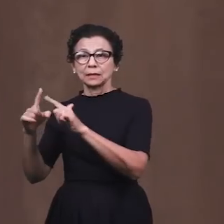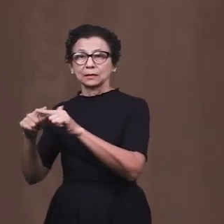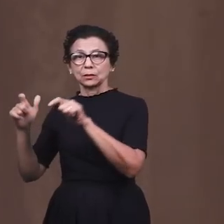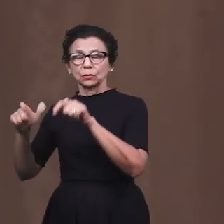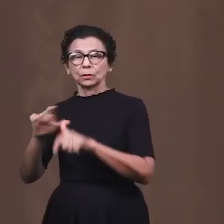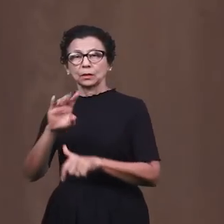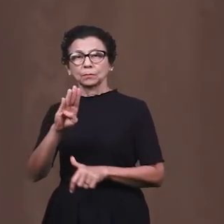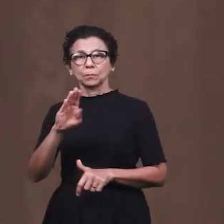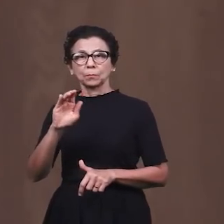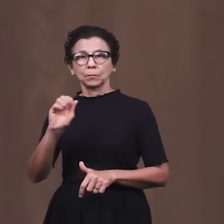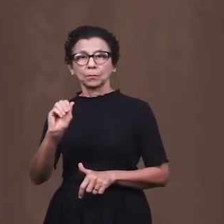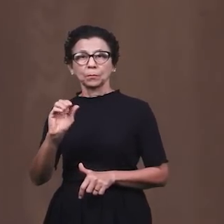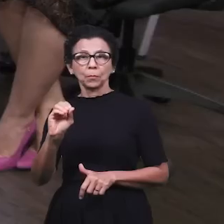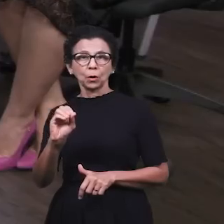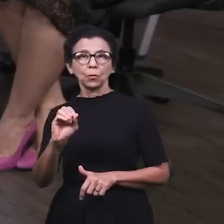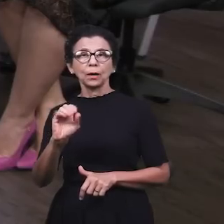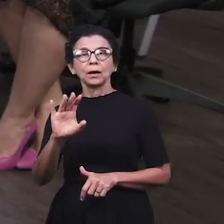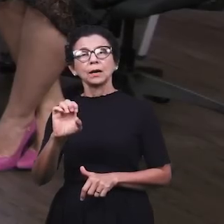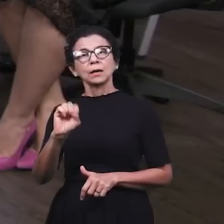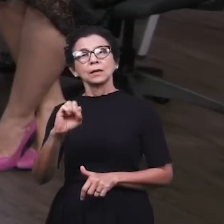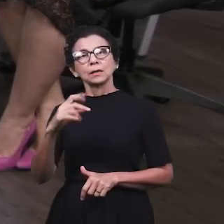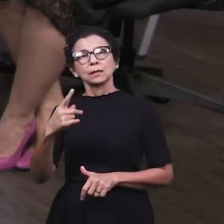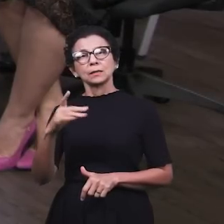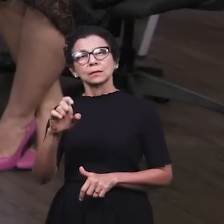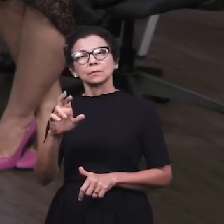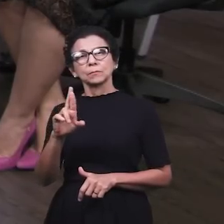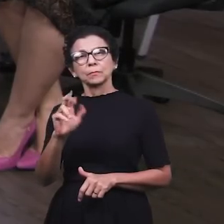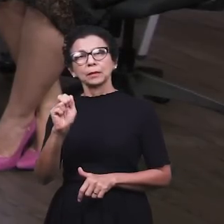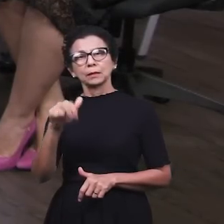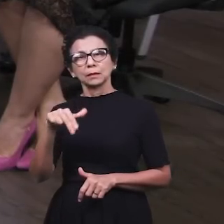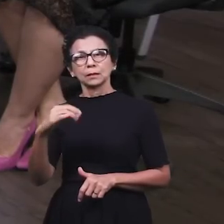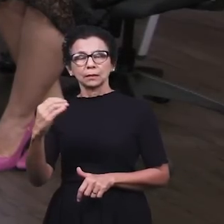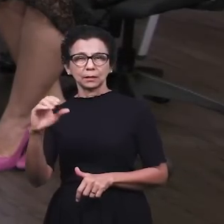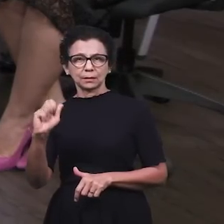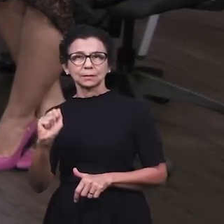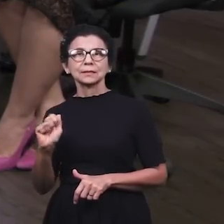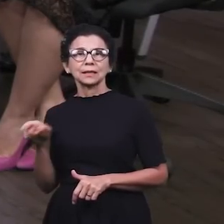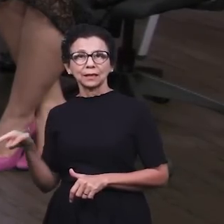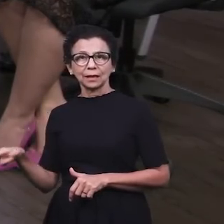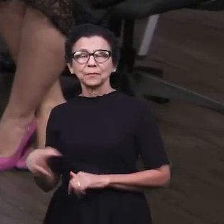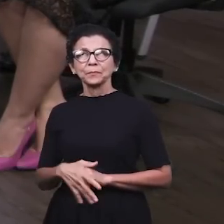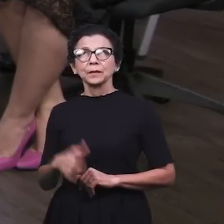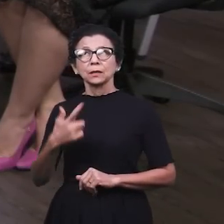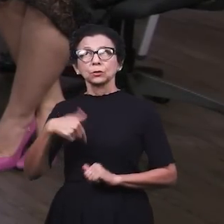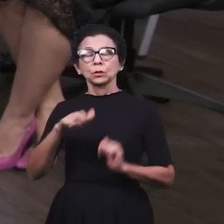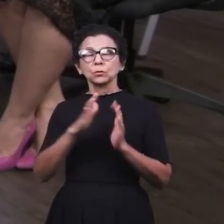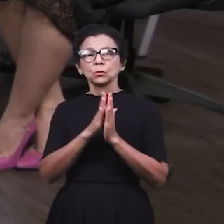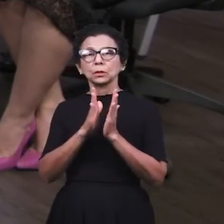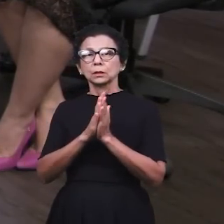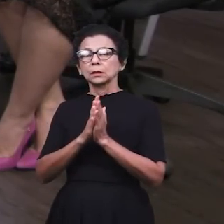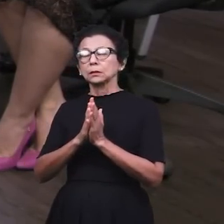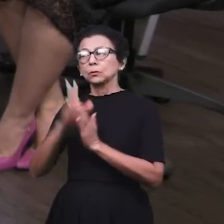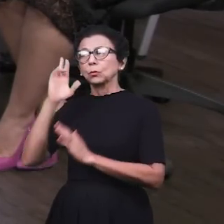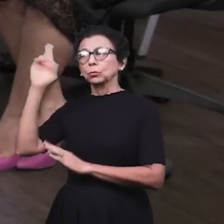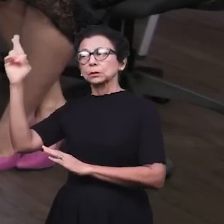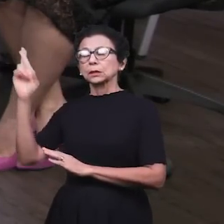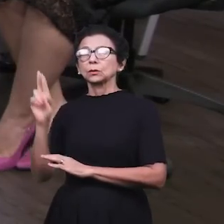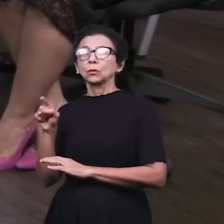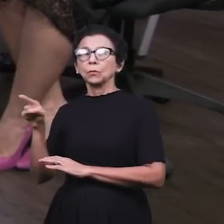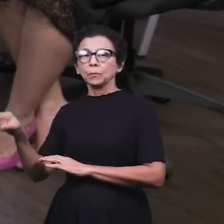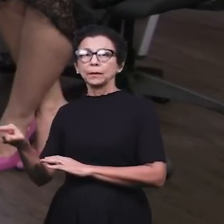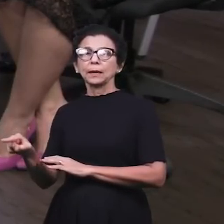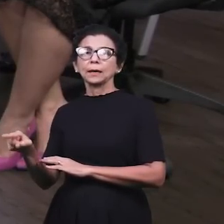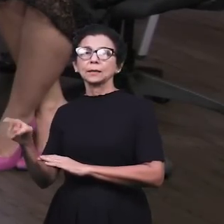para que Deus levantasse uma igreja lá. Tinha um grupinho que ia para lá dar assistência numa casa e tudo. Em 9 meses foi preciso comprar um terreno